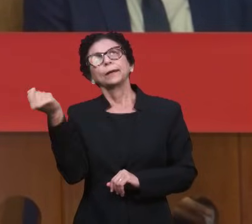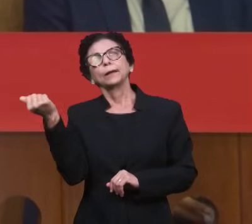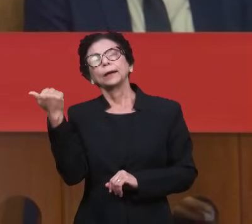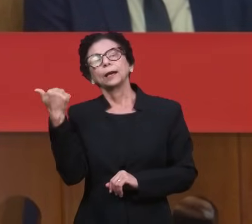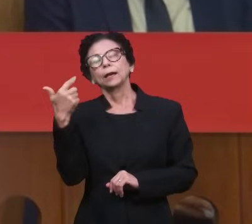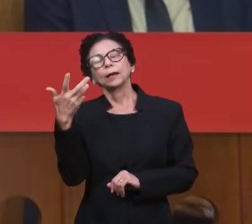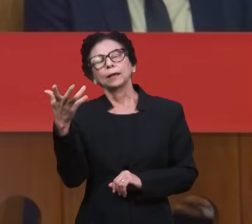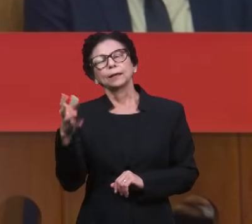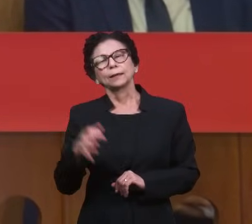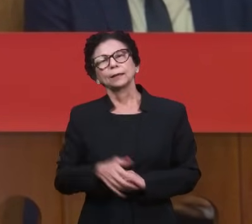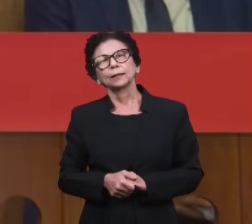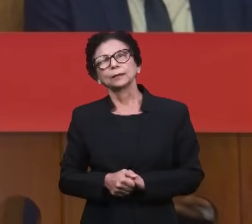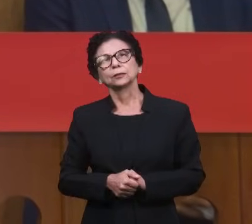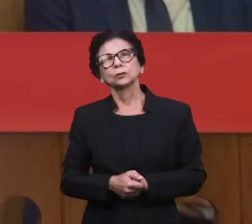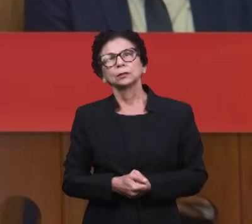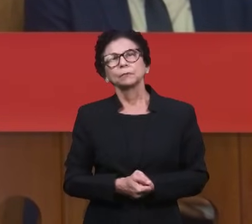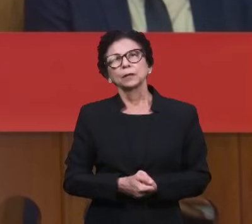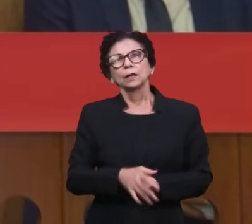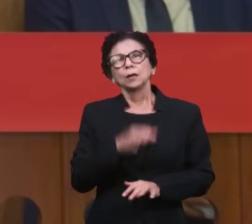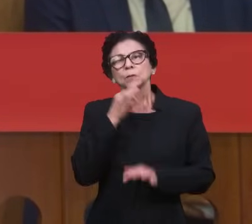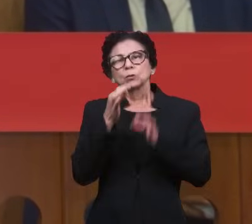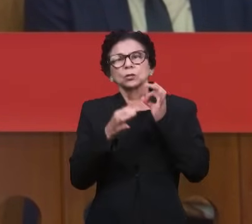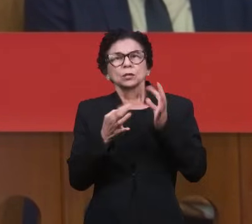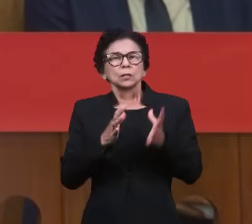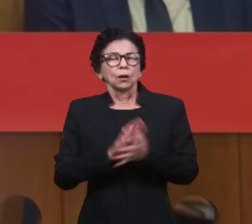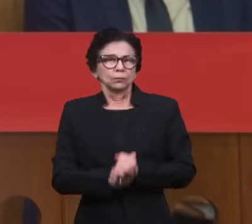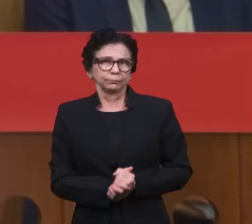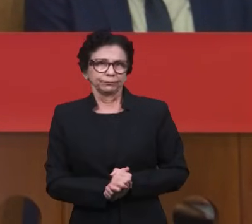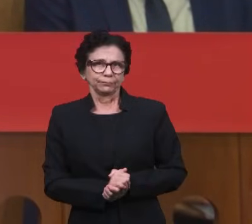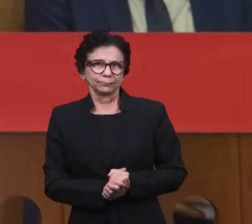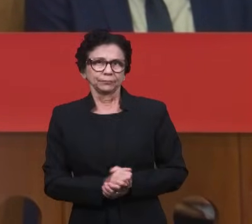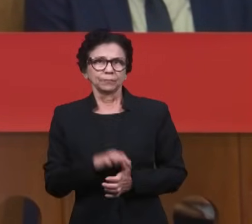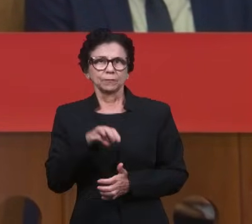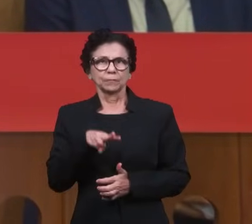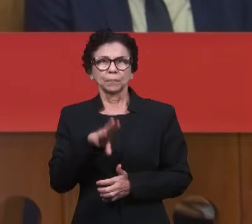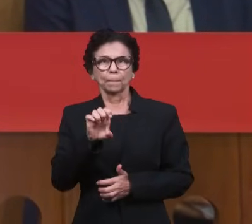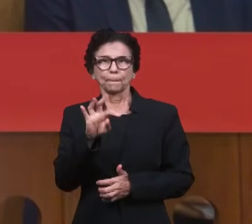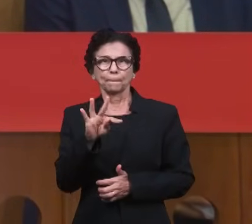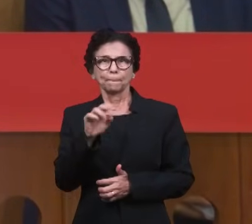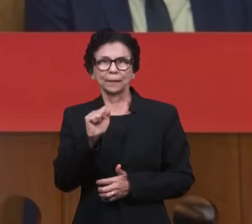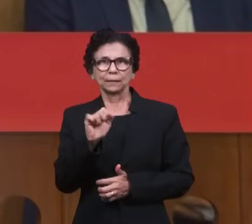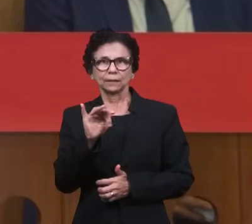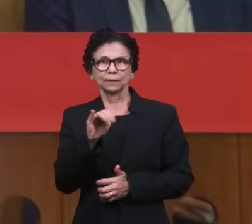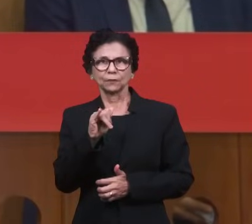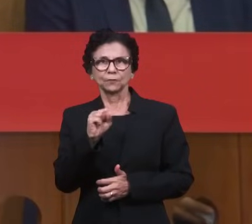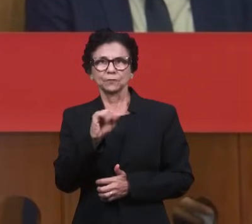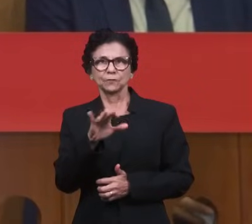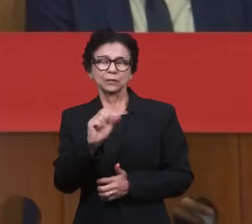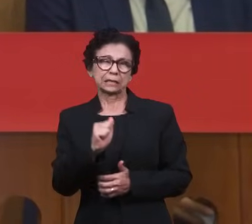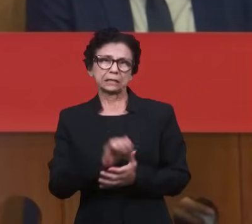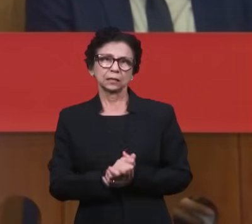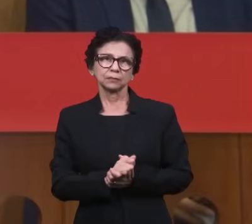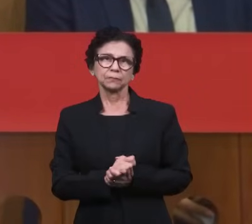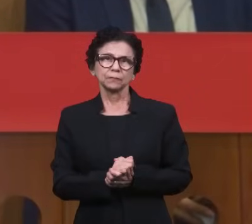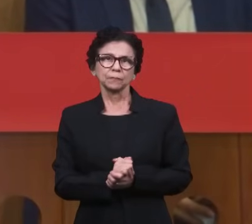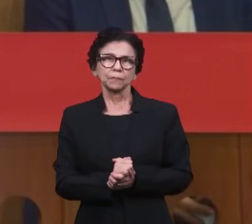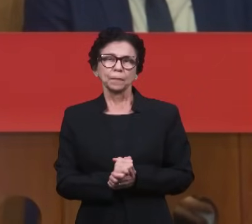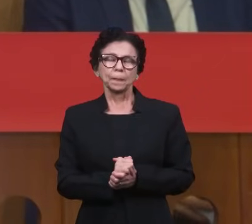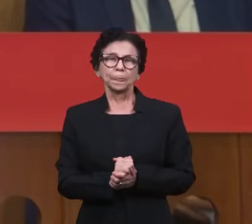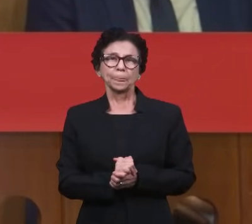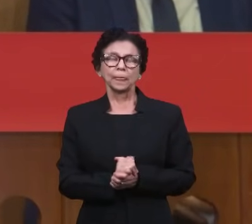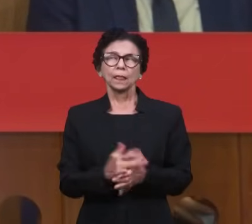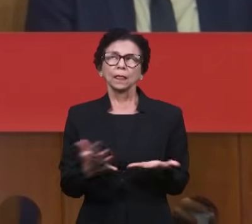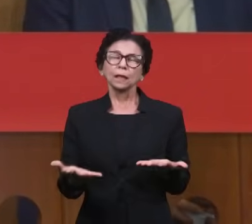uma maneira, autossugestão, metafísica. Você ficou bom, ficou curado por autossugestão, metafísica. Então, não